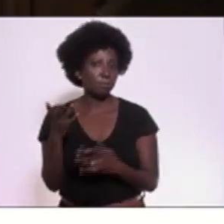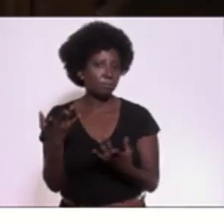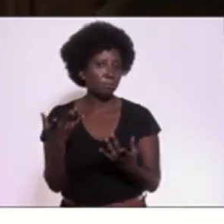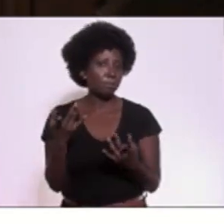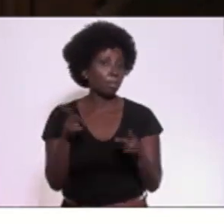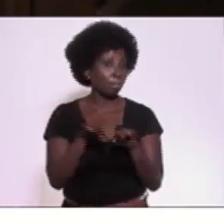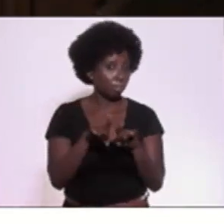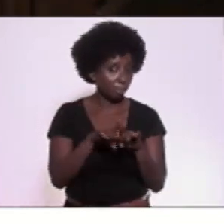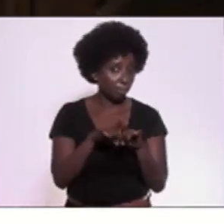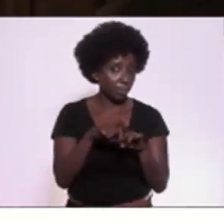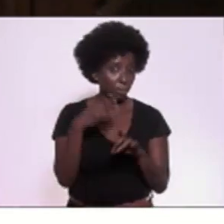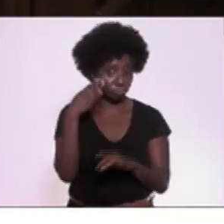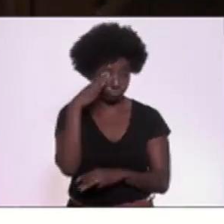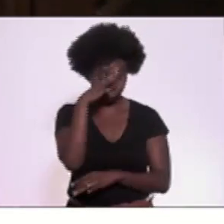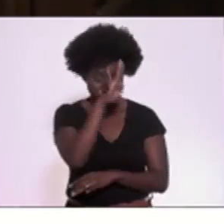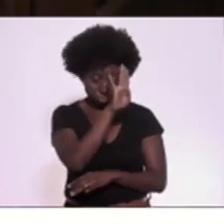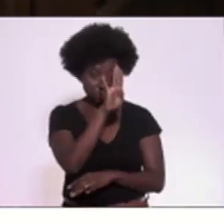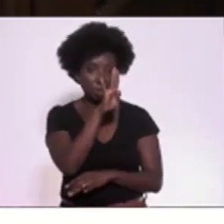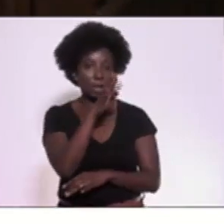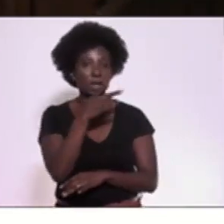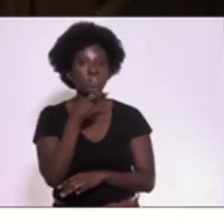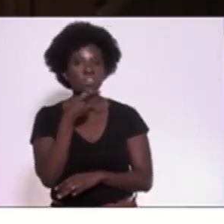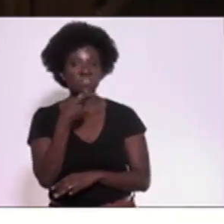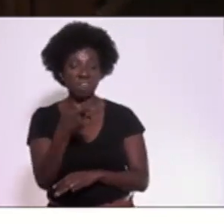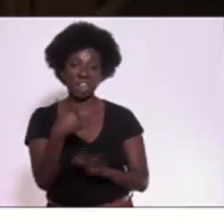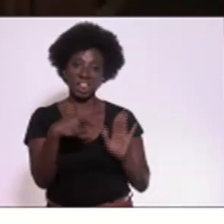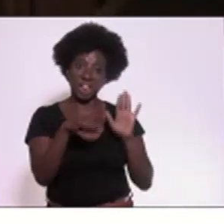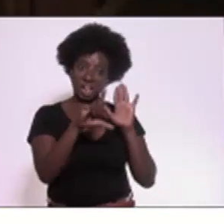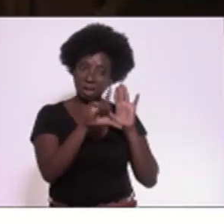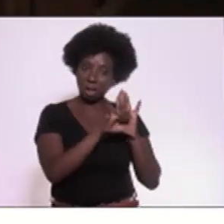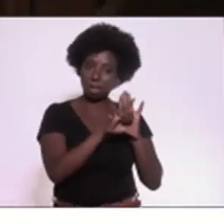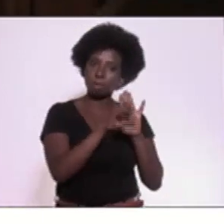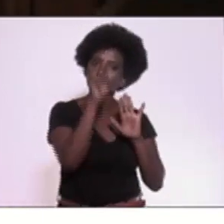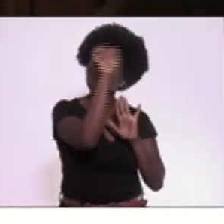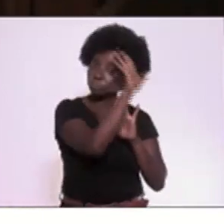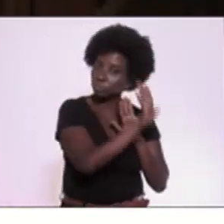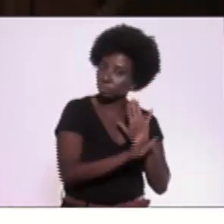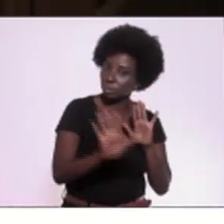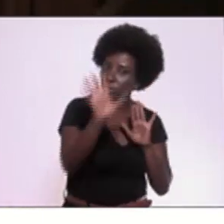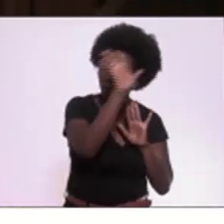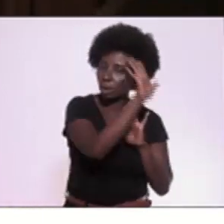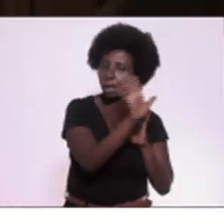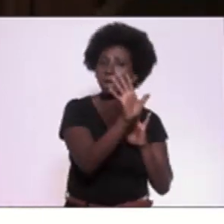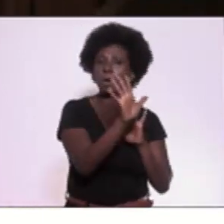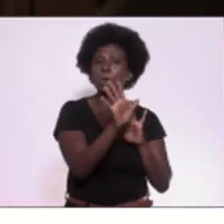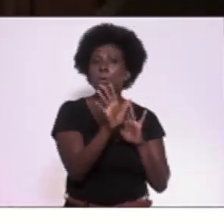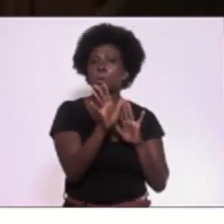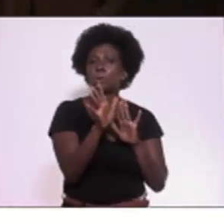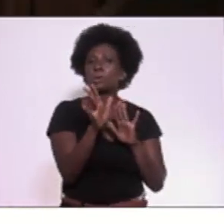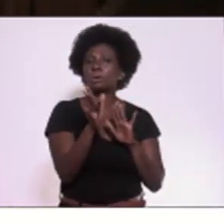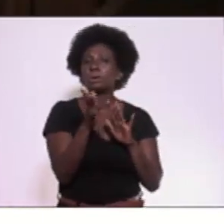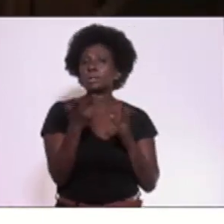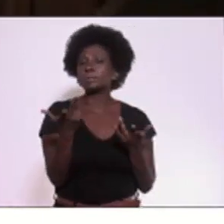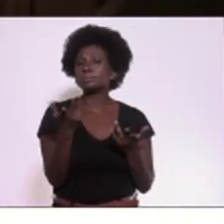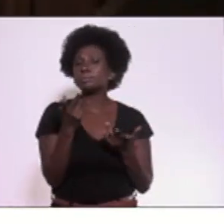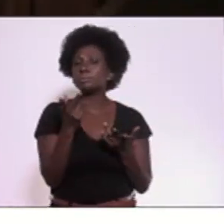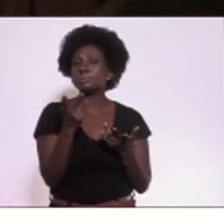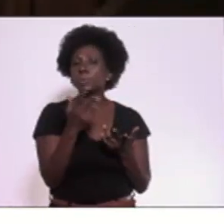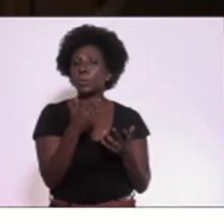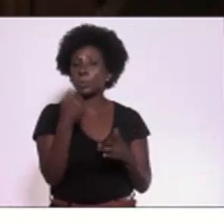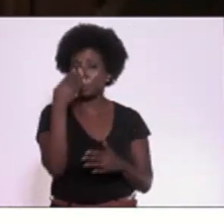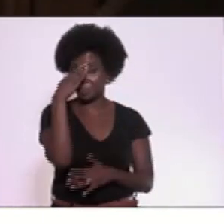fala da lei nacional, não é à toa que por diversos momentos o presidente